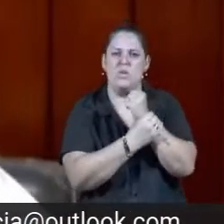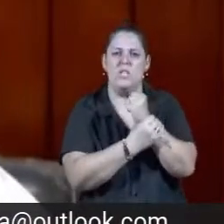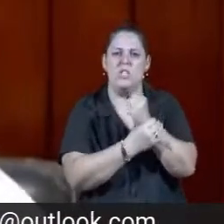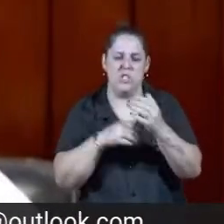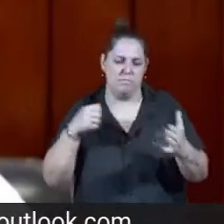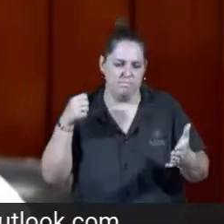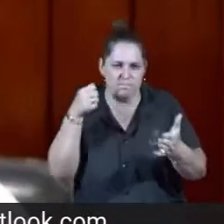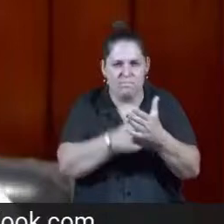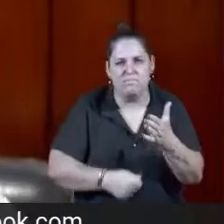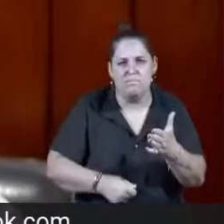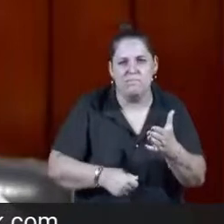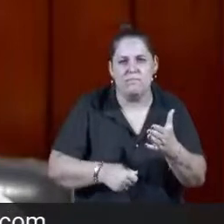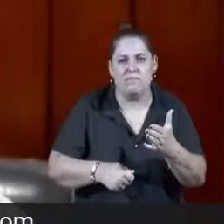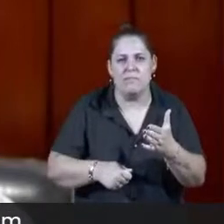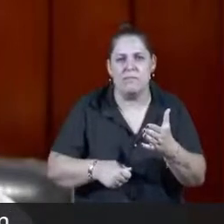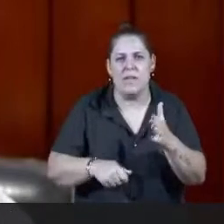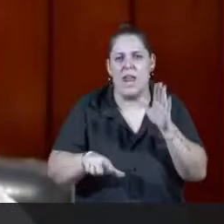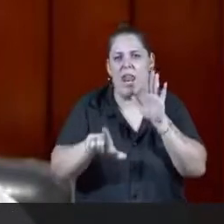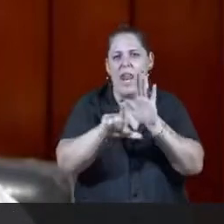a democracia brasileira